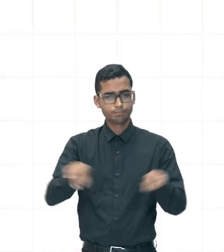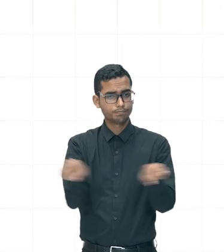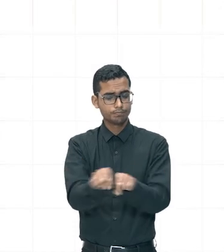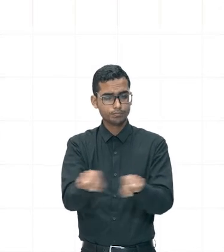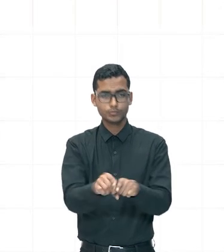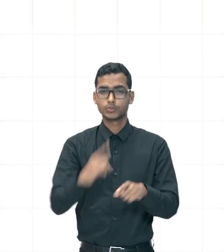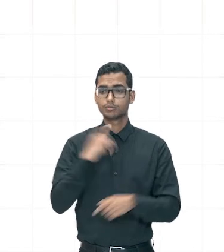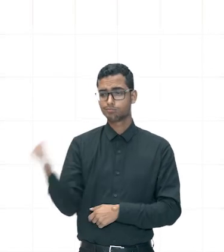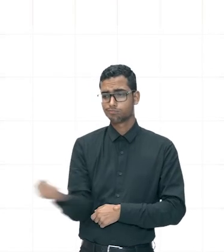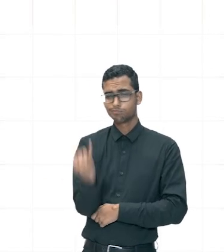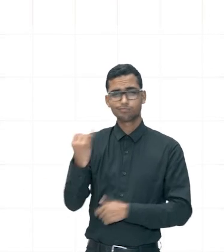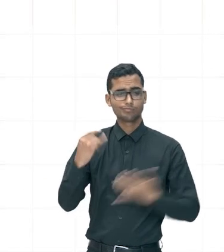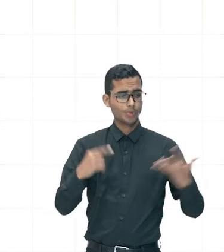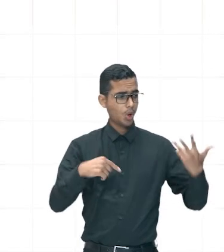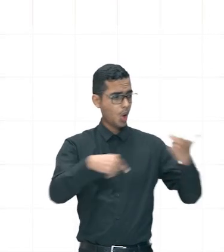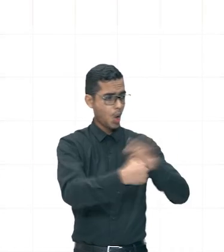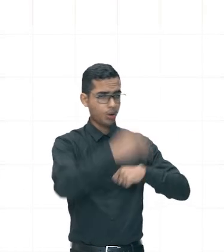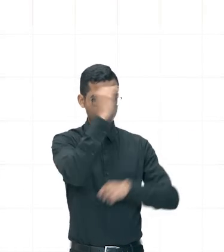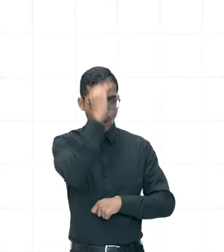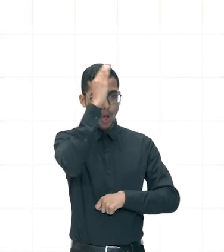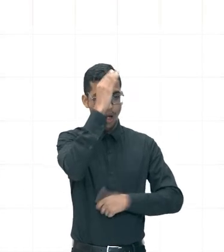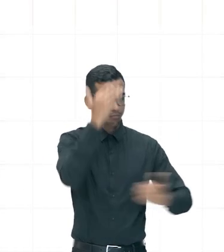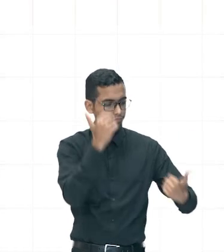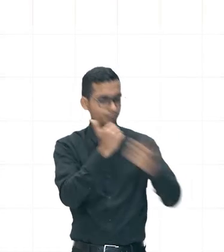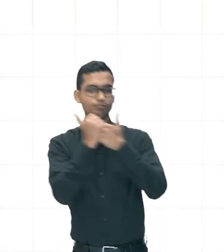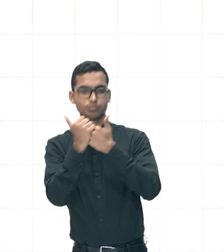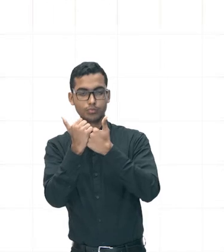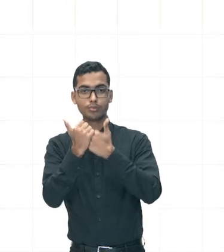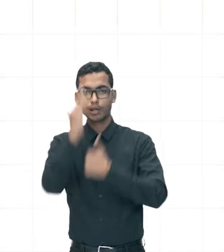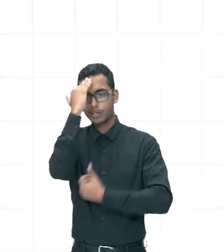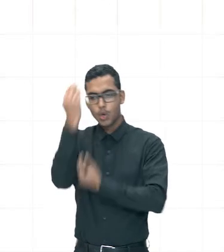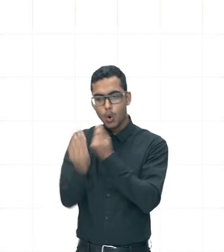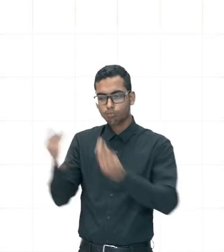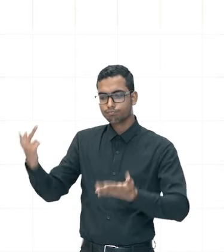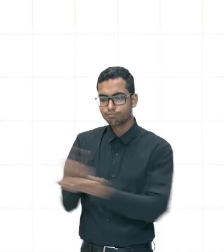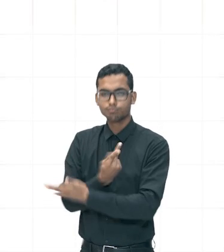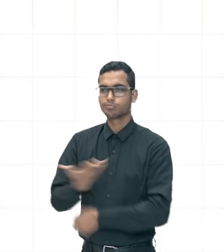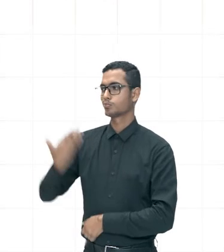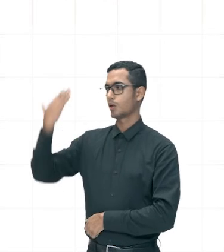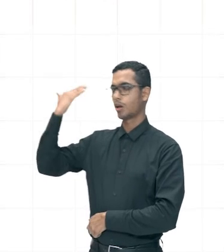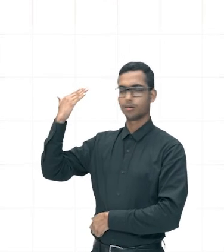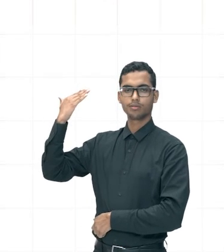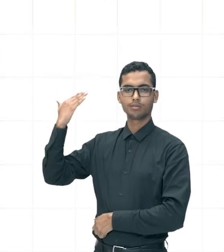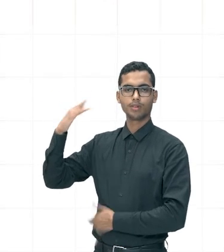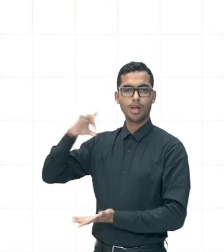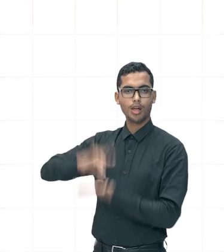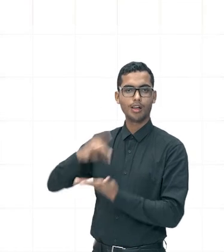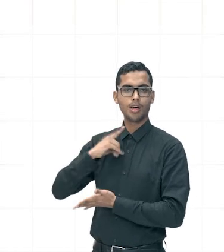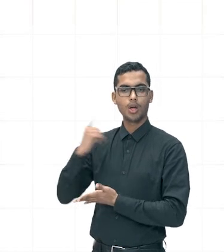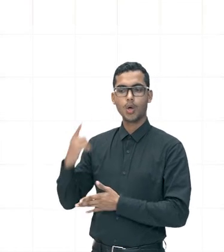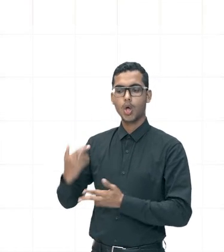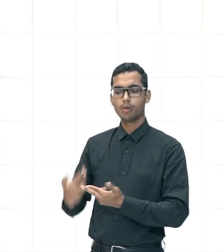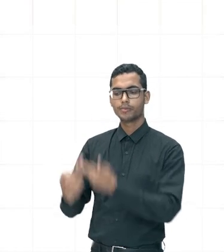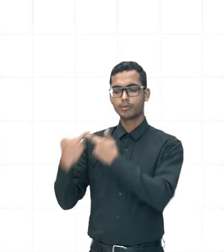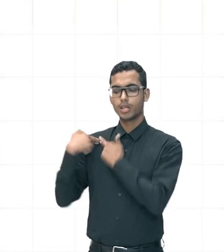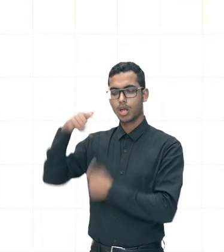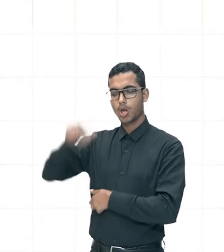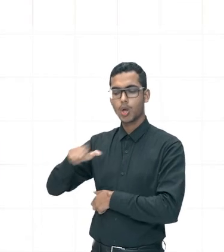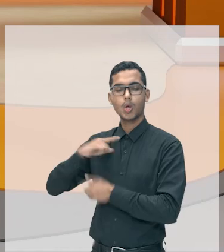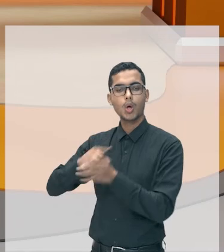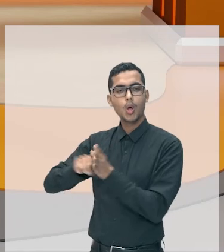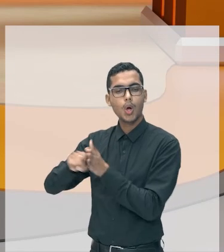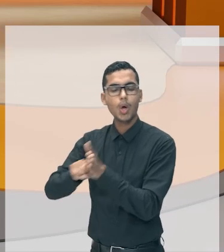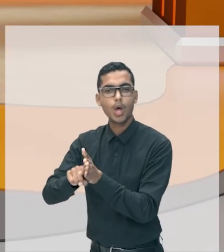as áreas para construir ali, entender o passado. Lembre-se, o papel do historiador é investigar